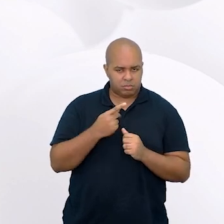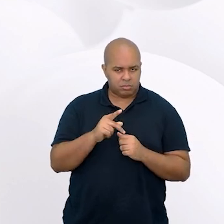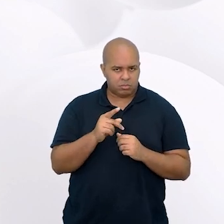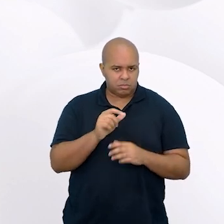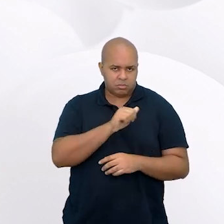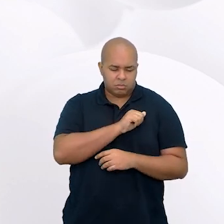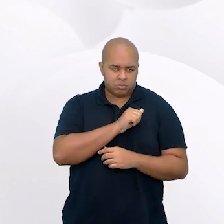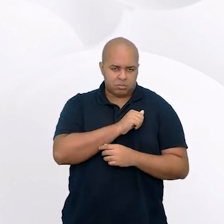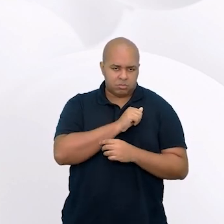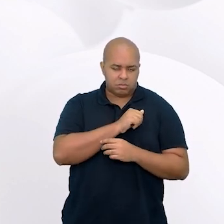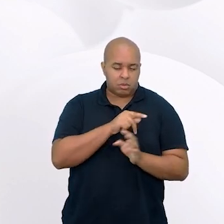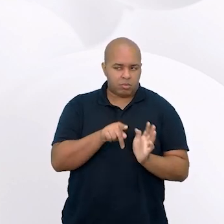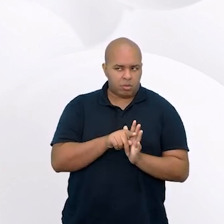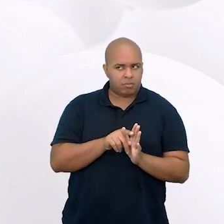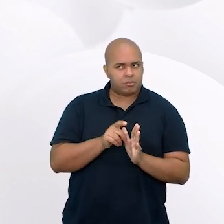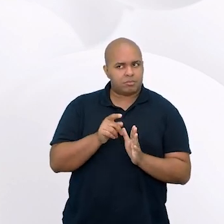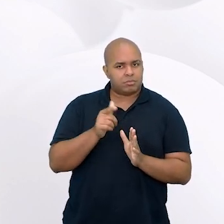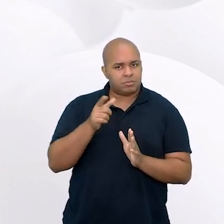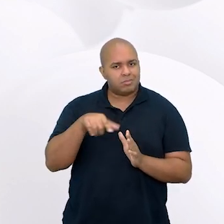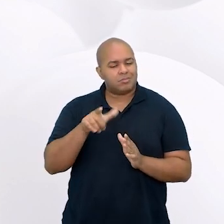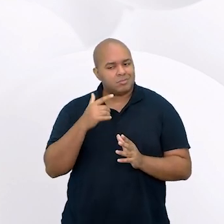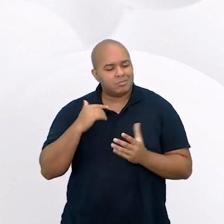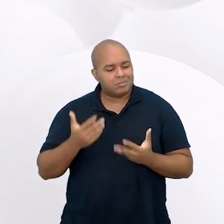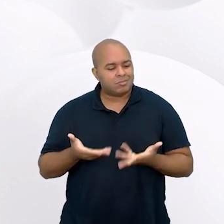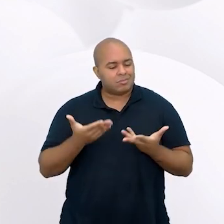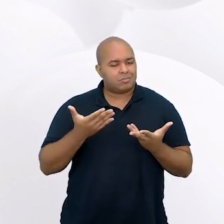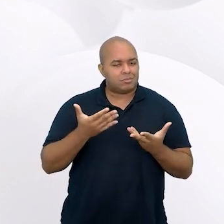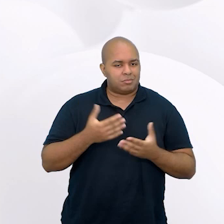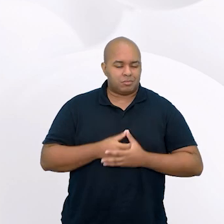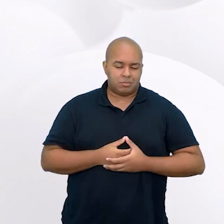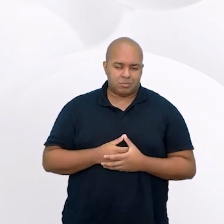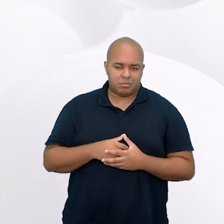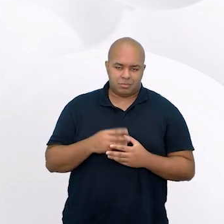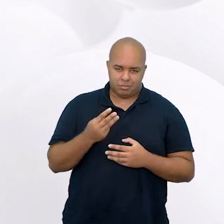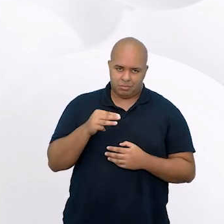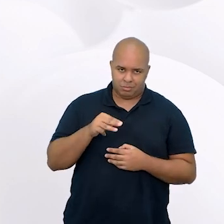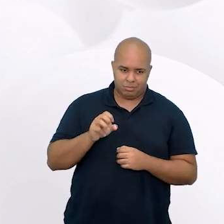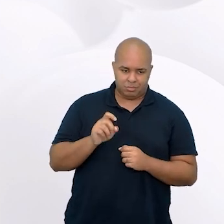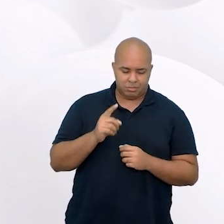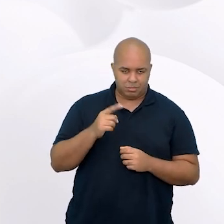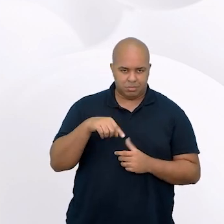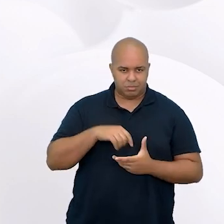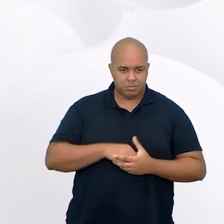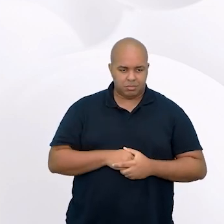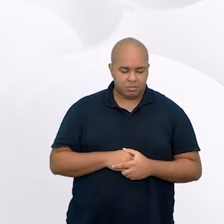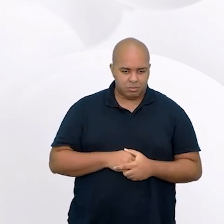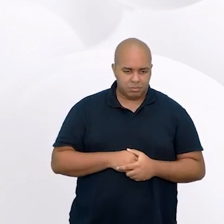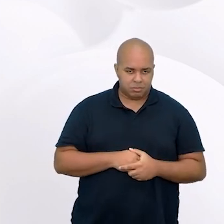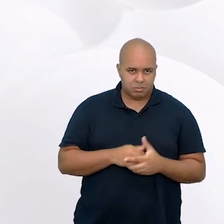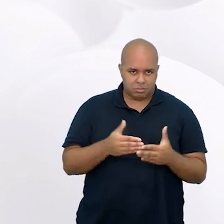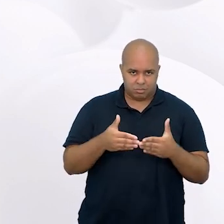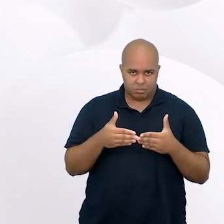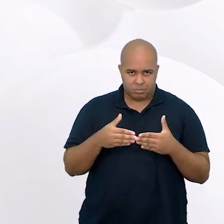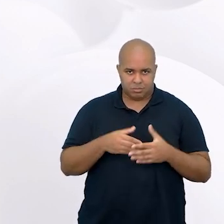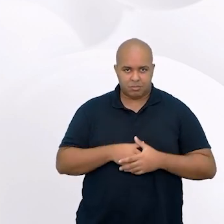seus estudantes para maior engajamento. Mais 3 minutinhos para a gente, por